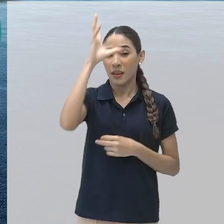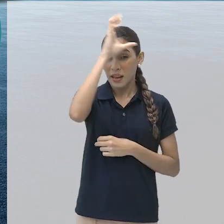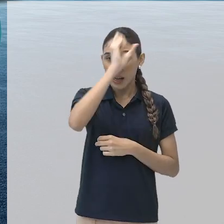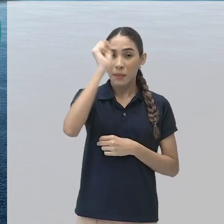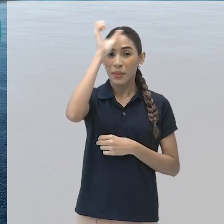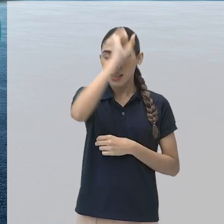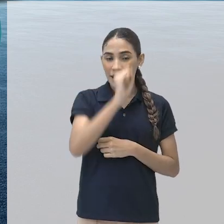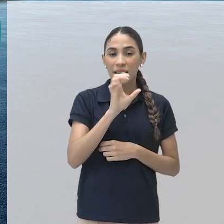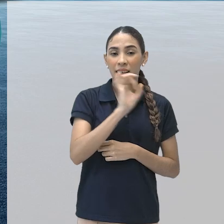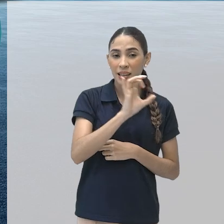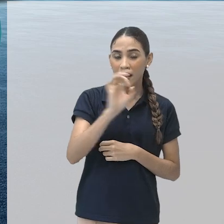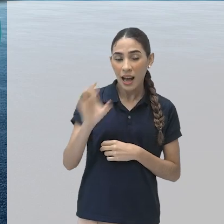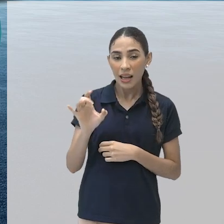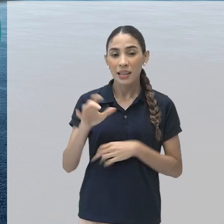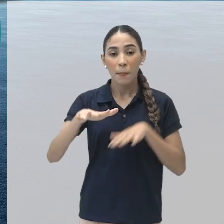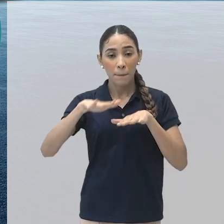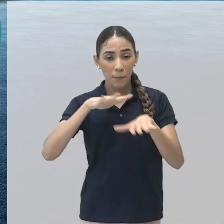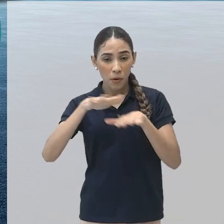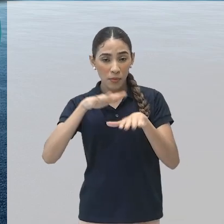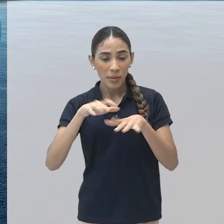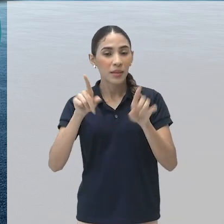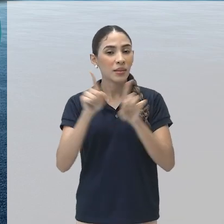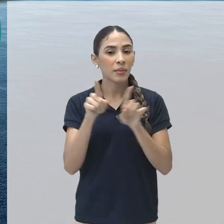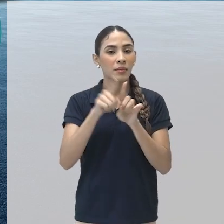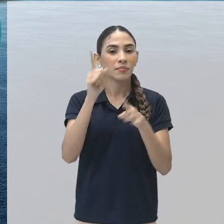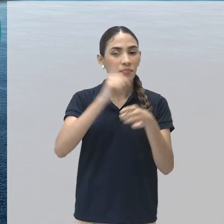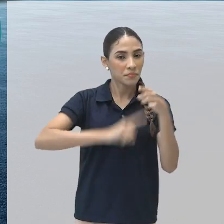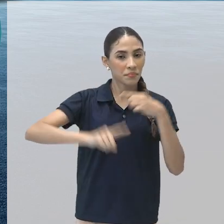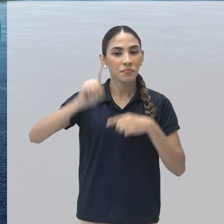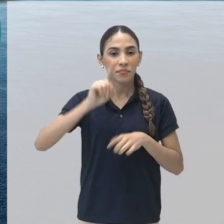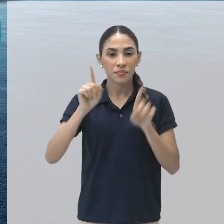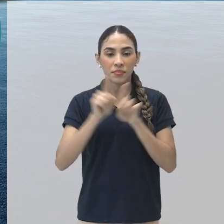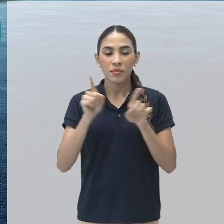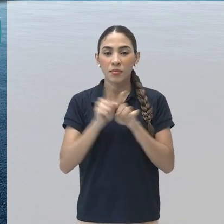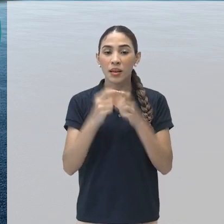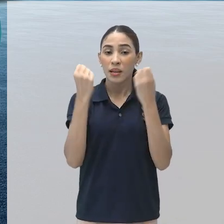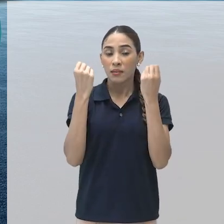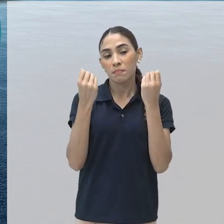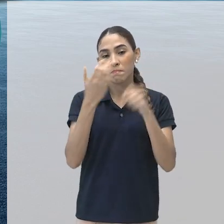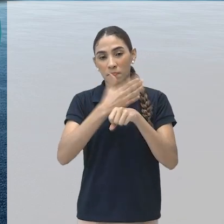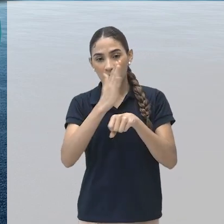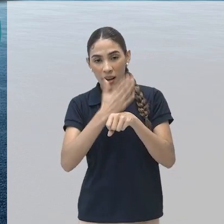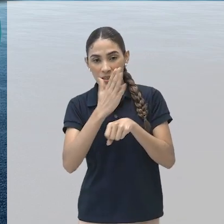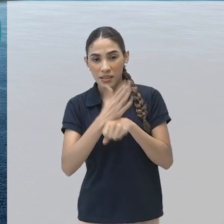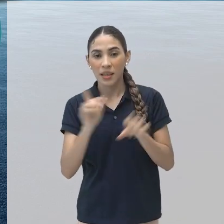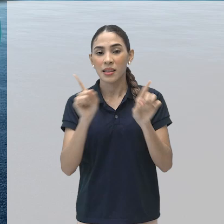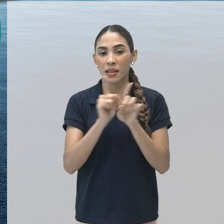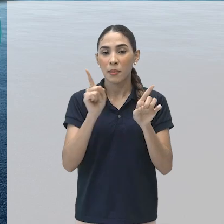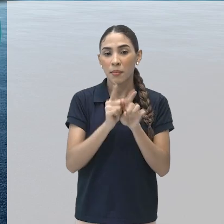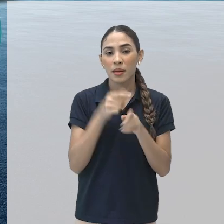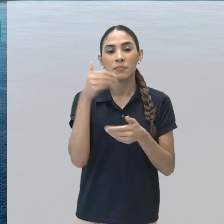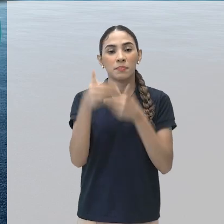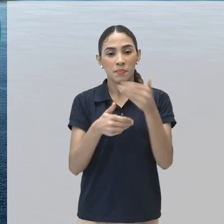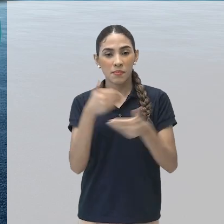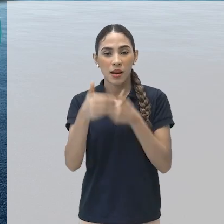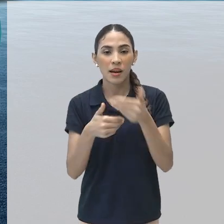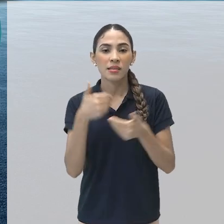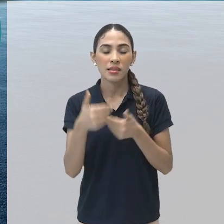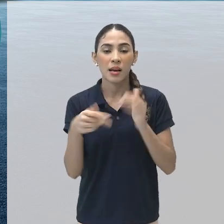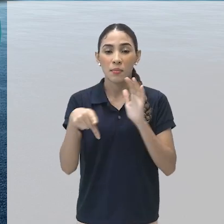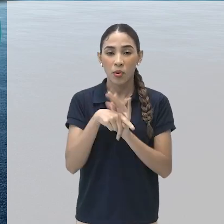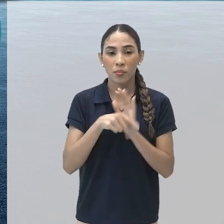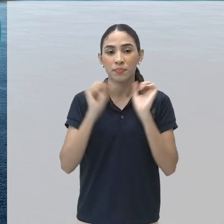aprender cada movimento e evoluir, né, nesse esporte, nessa luta, com o passar dos